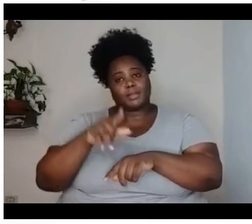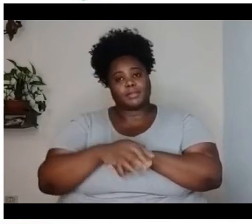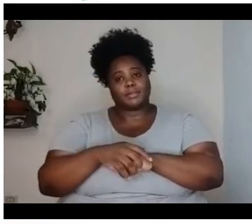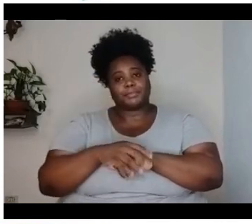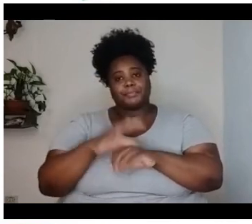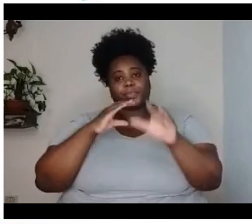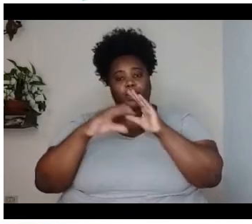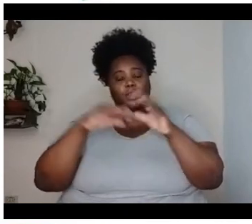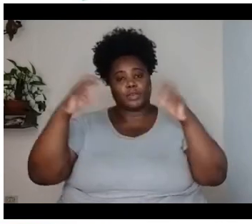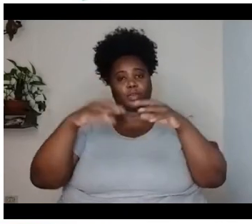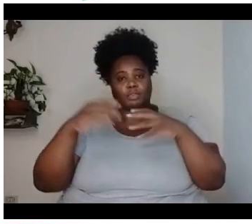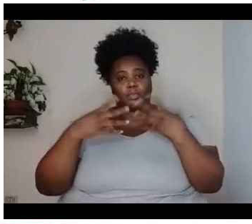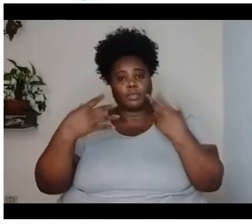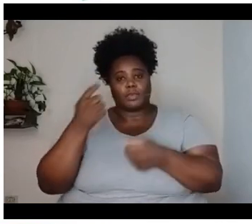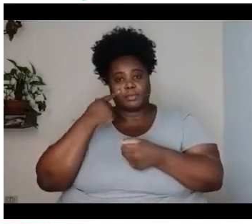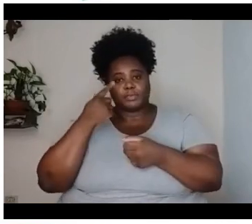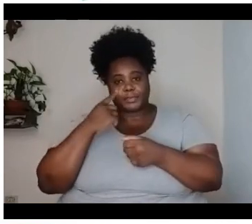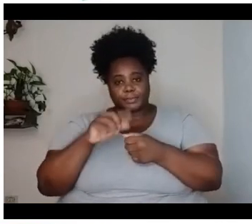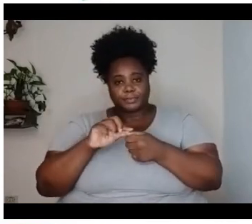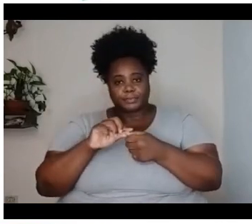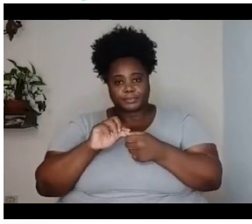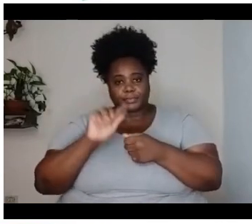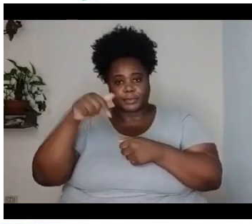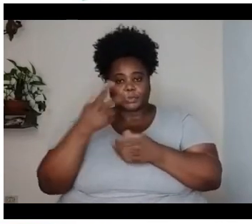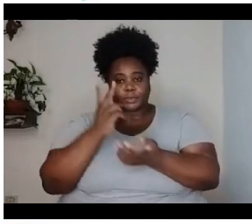Chuva. Então, vamos assistir ele e aí a gente continua.